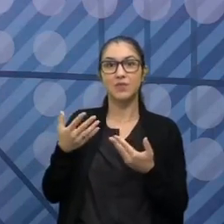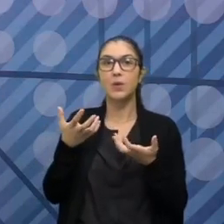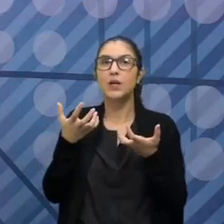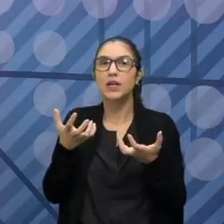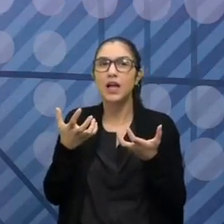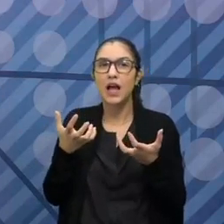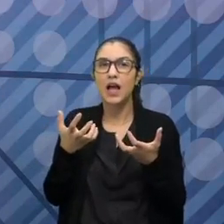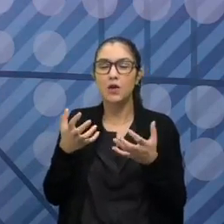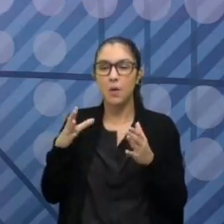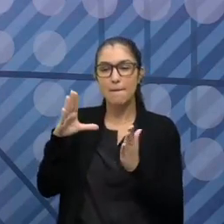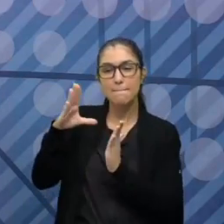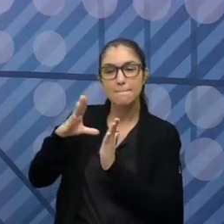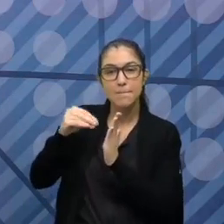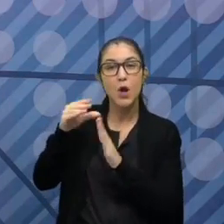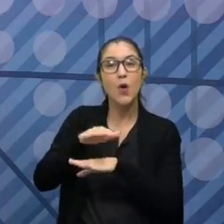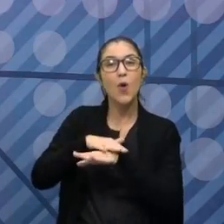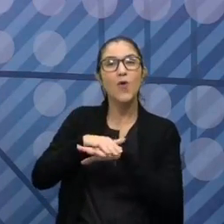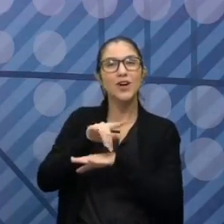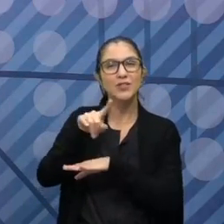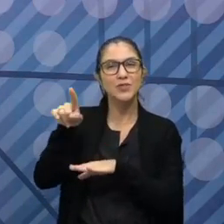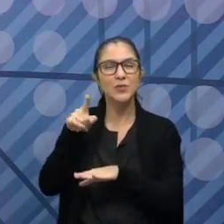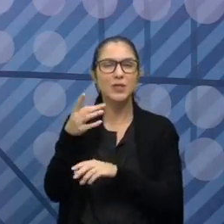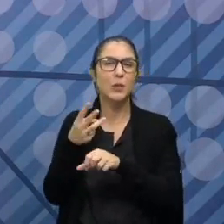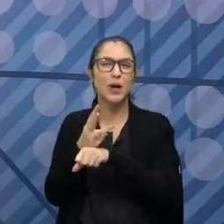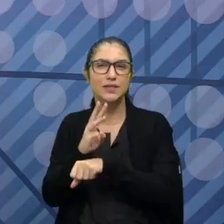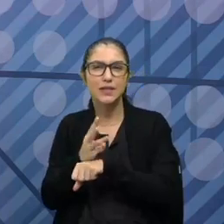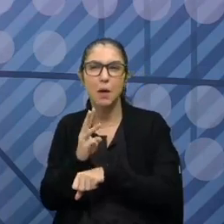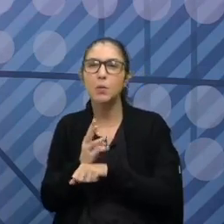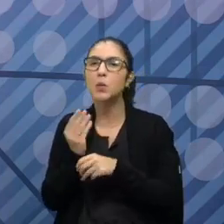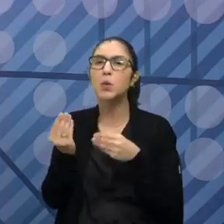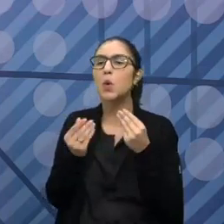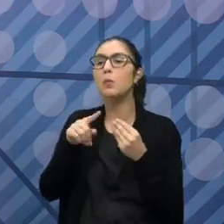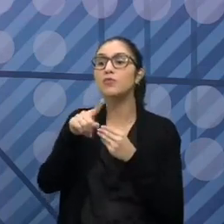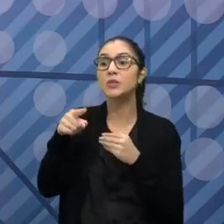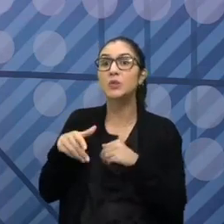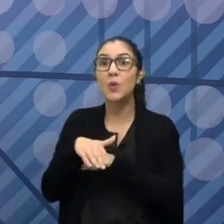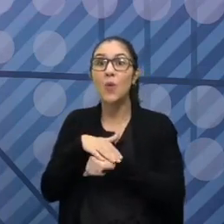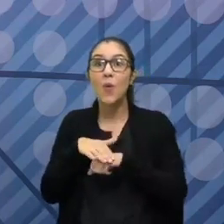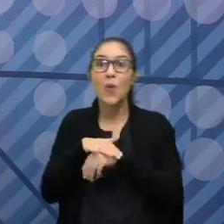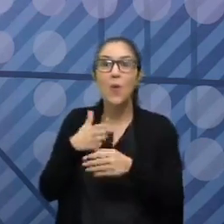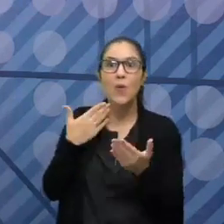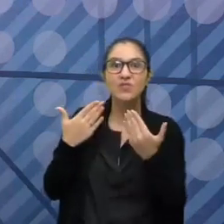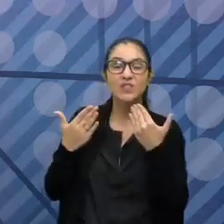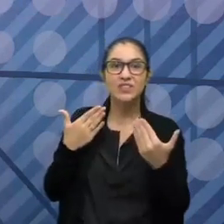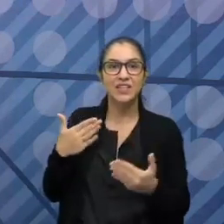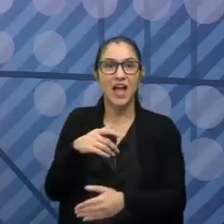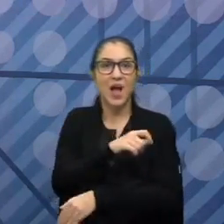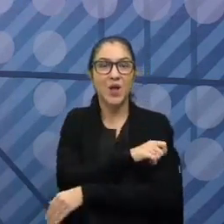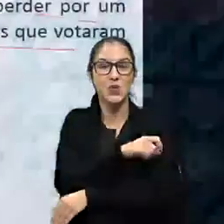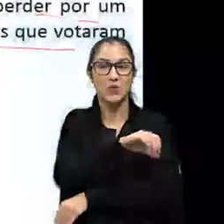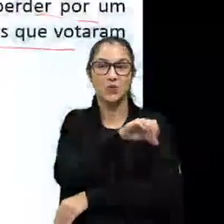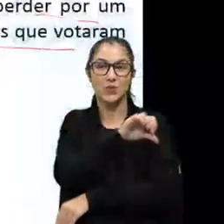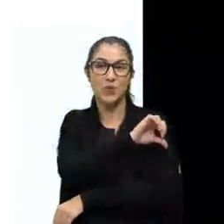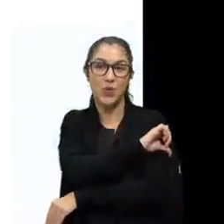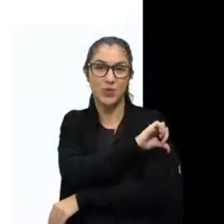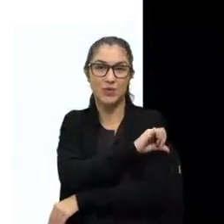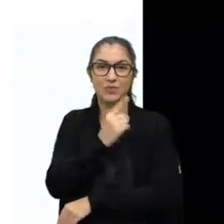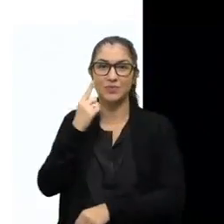queria print da conversa de vocês no WhatsApp, como que vocês estão conversando, alunos do 9º ano. Olha o que eles